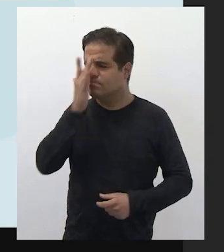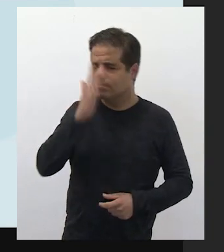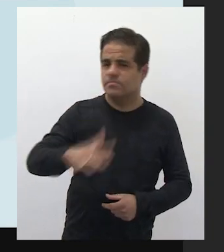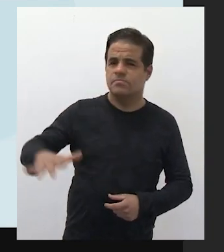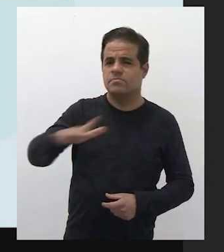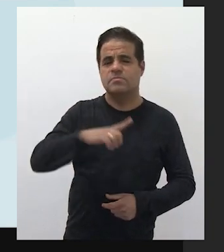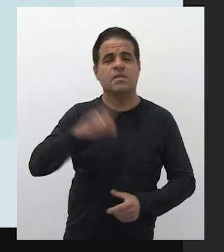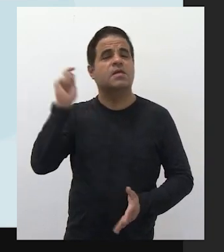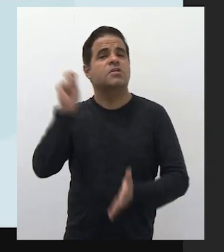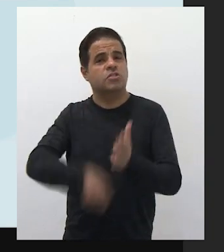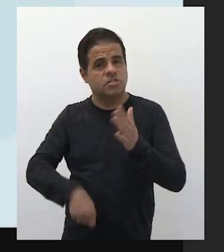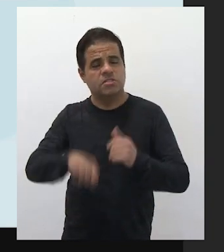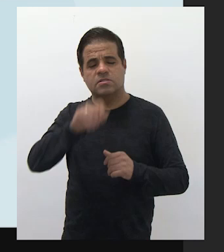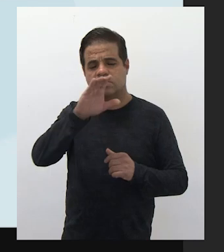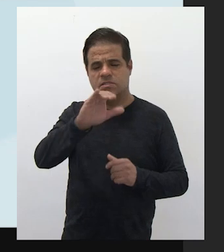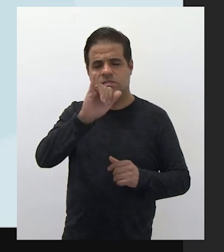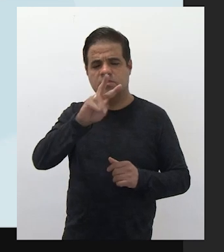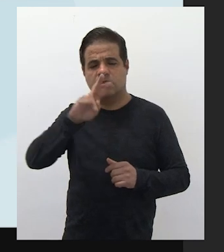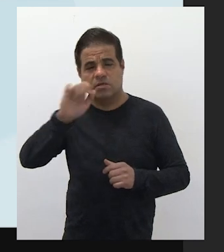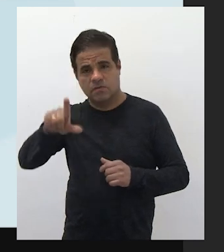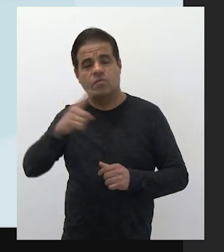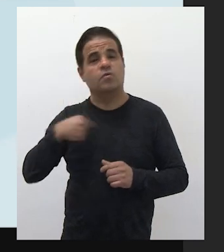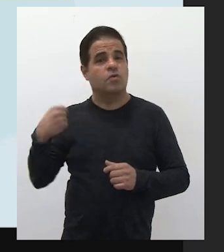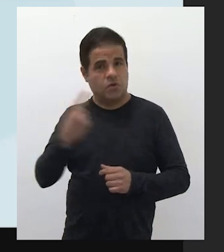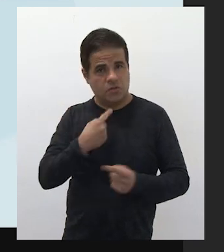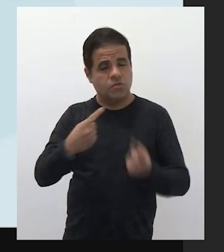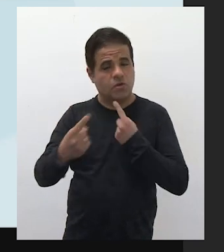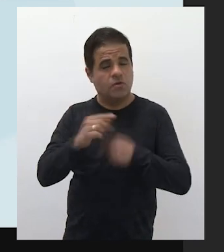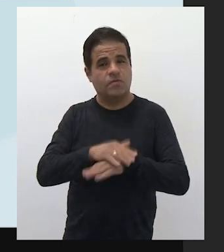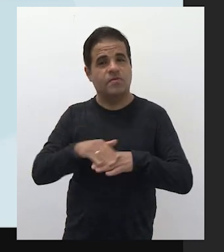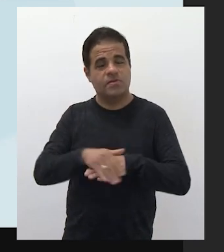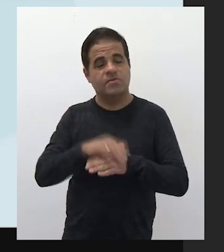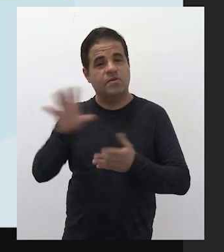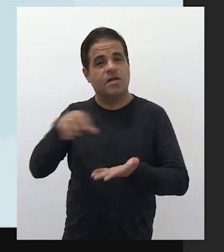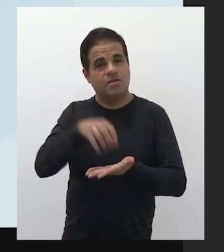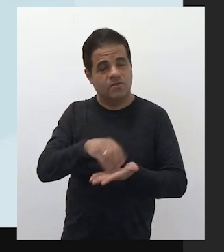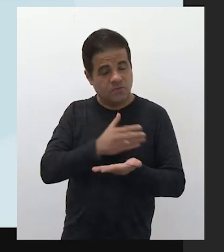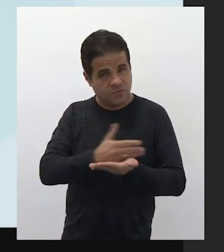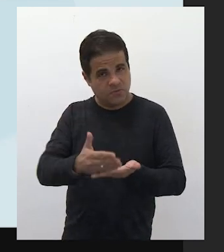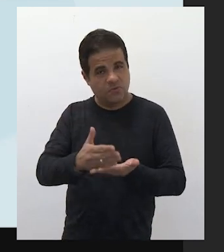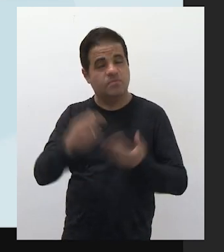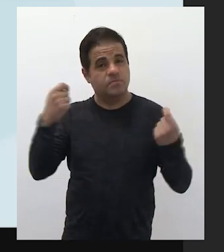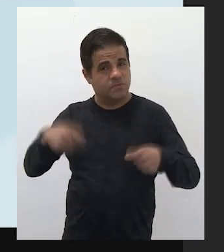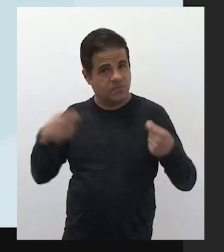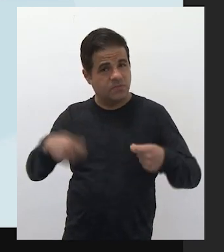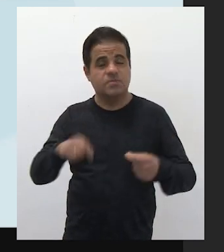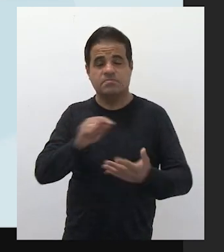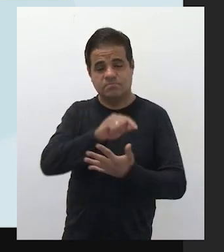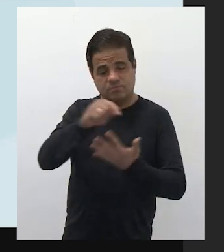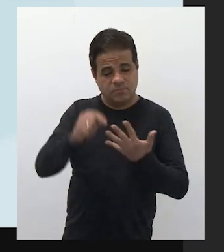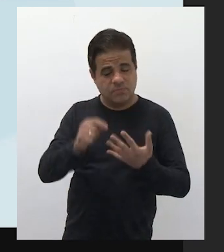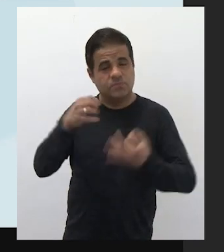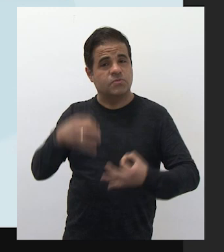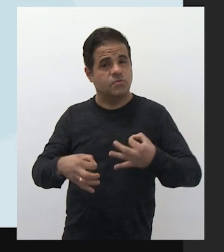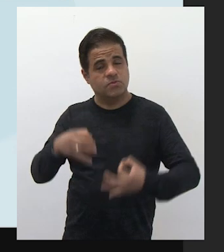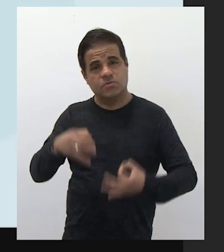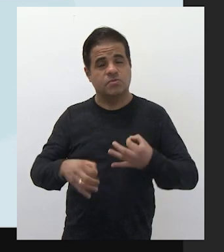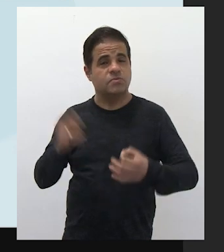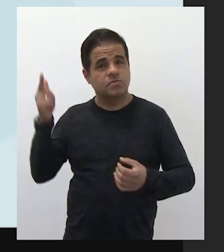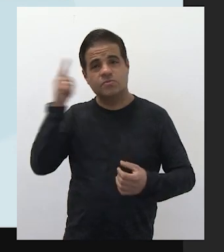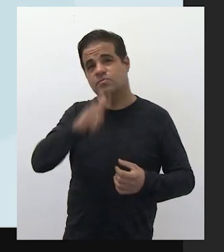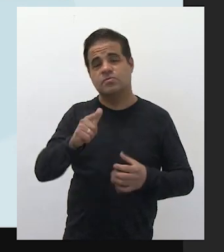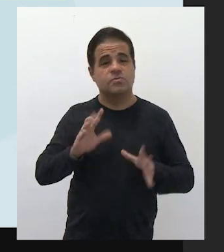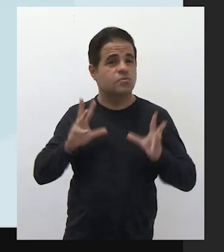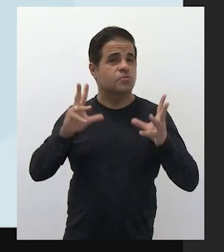tenham o registro civil que a gente conversou lá na nossa introdução, precisa disso, justiça ao alcance